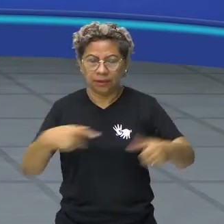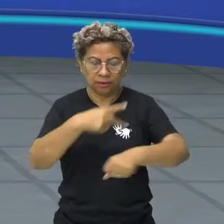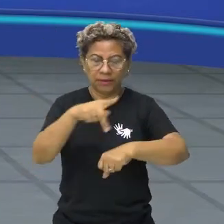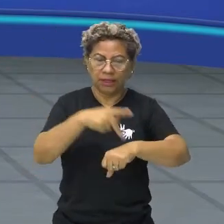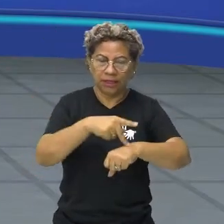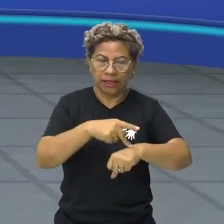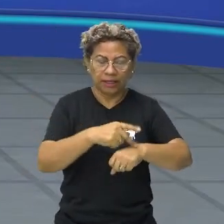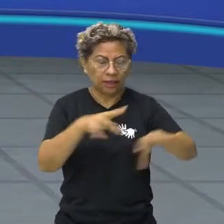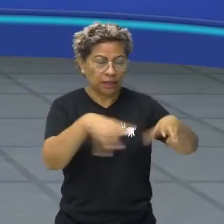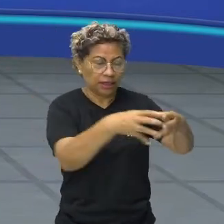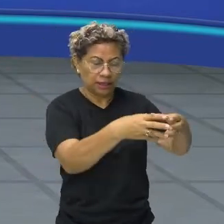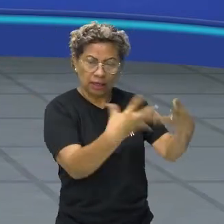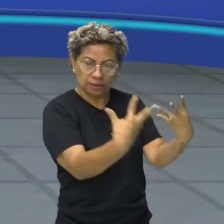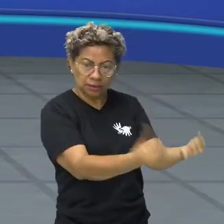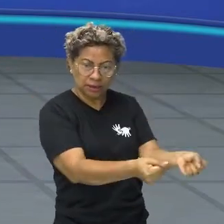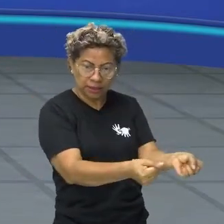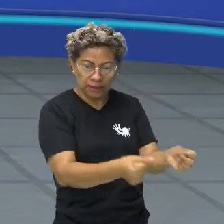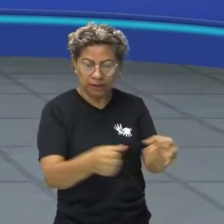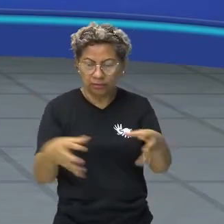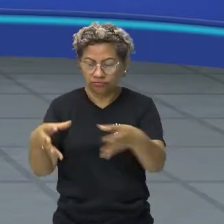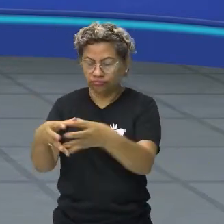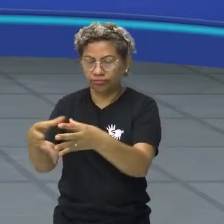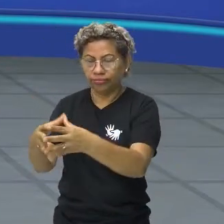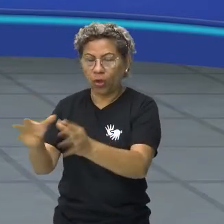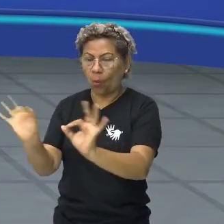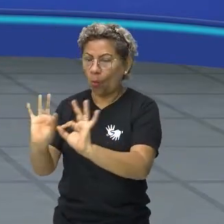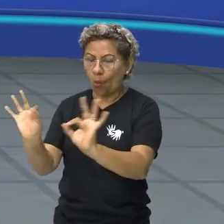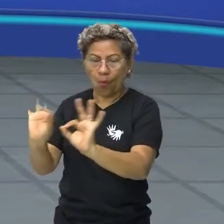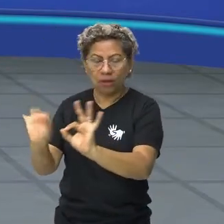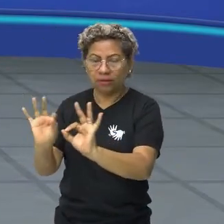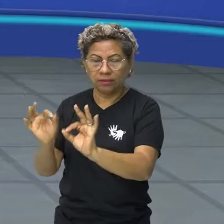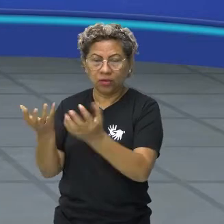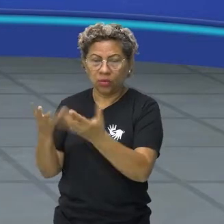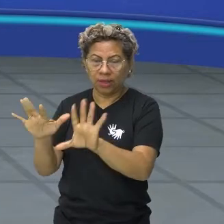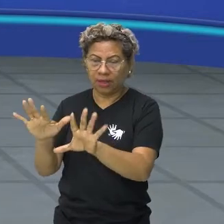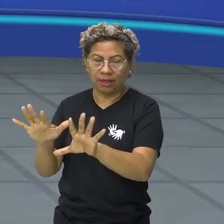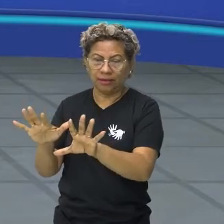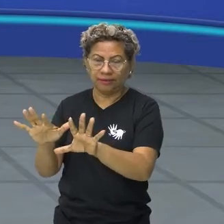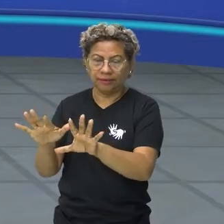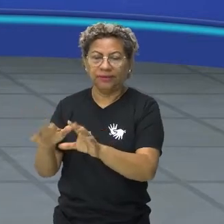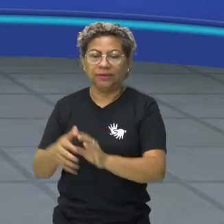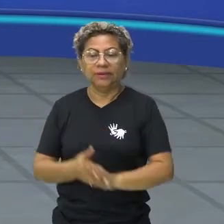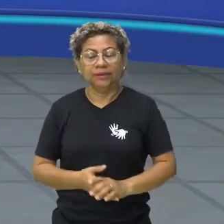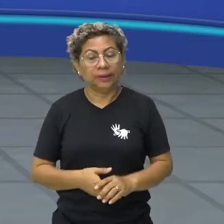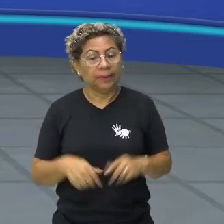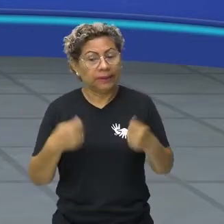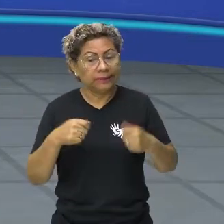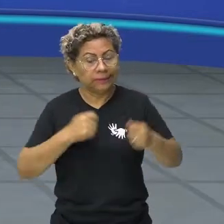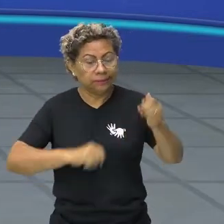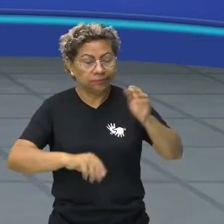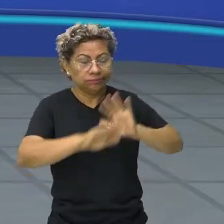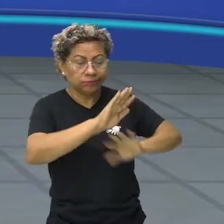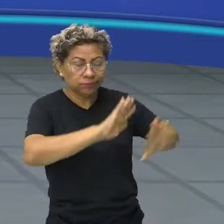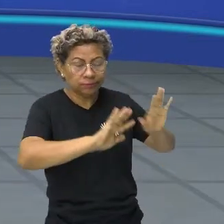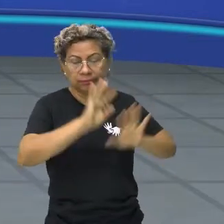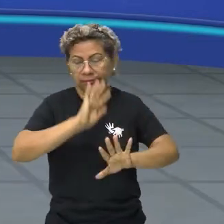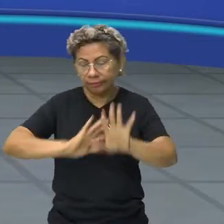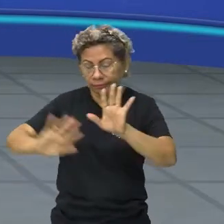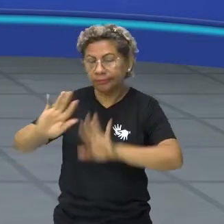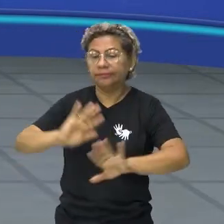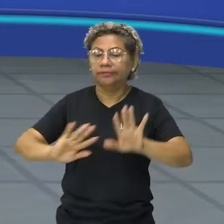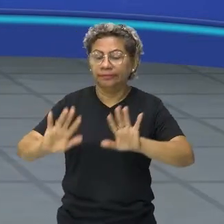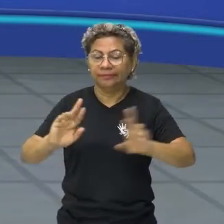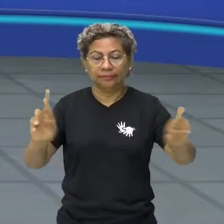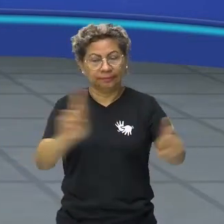aceita, o outro não aceita. Então a gente tem que ter aí, tem que verificar, ter uma certa precaução, né? Em a